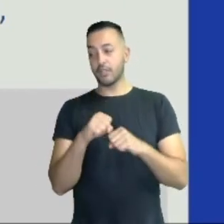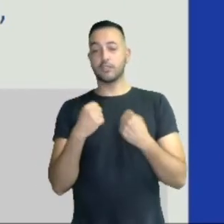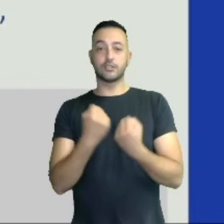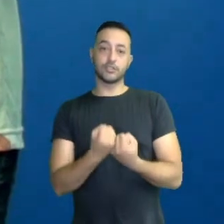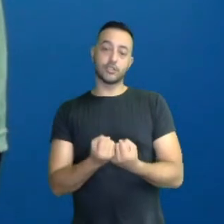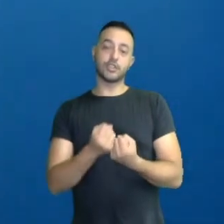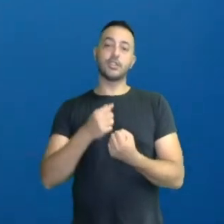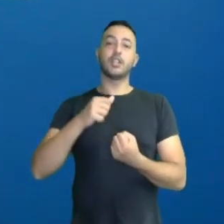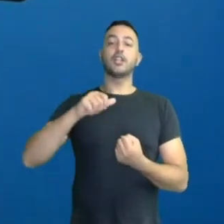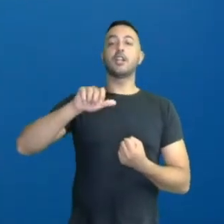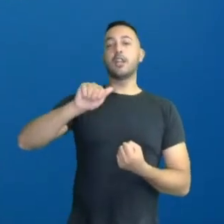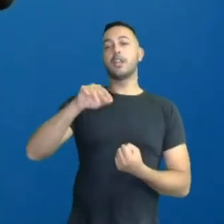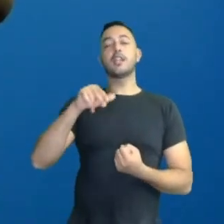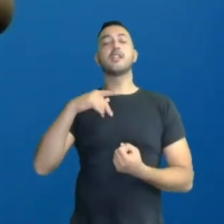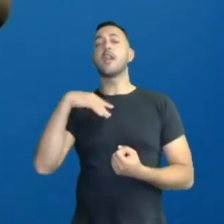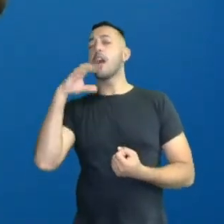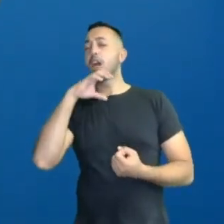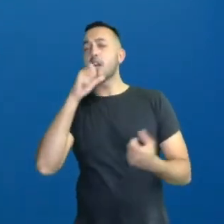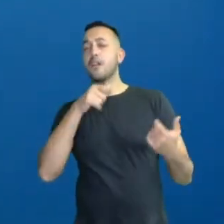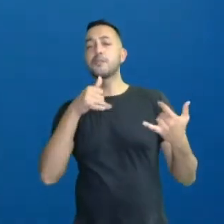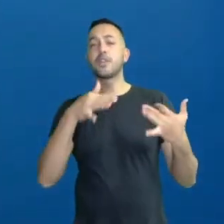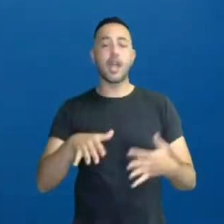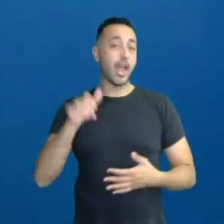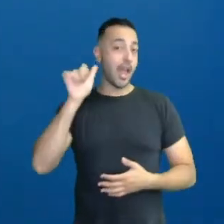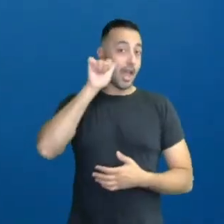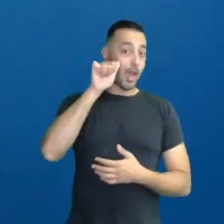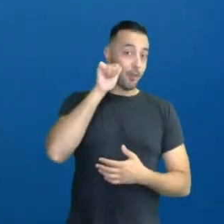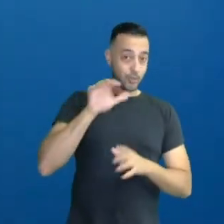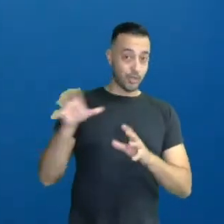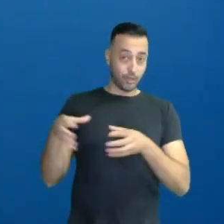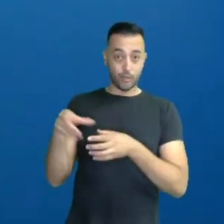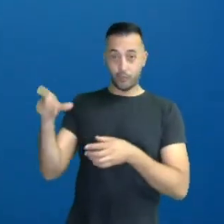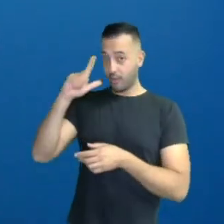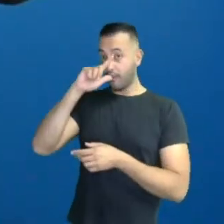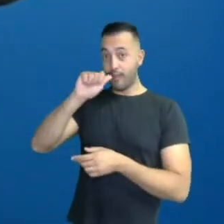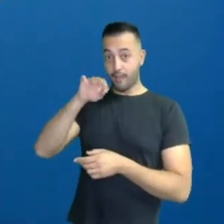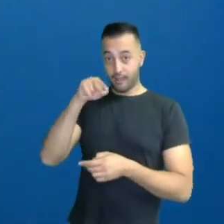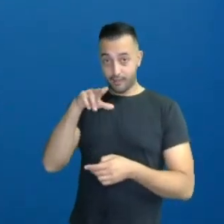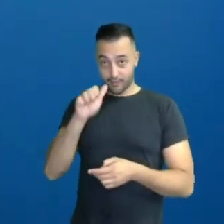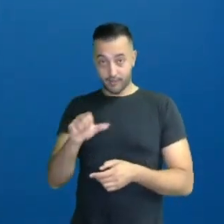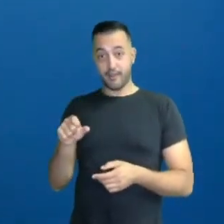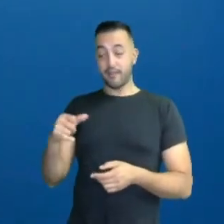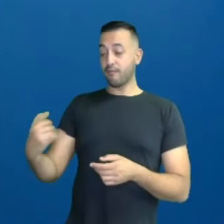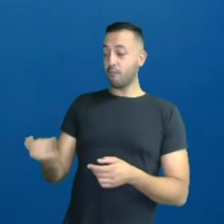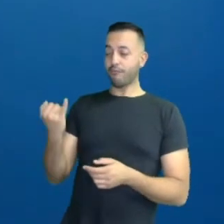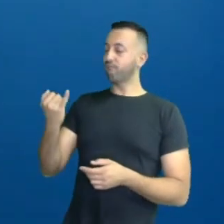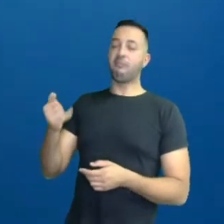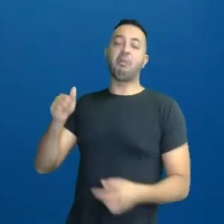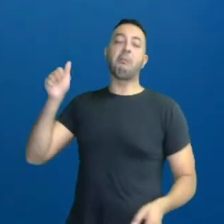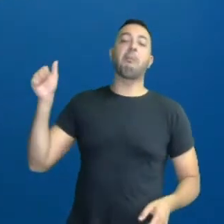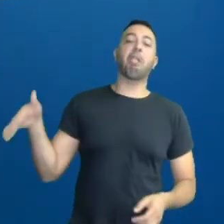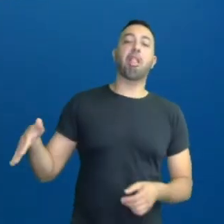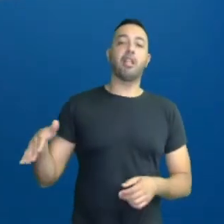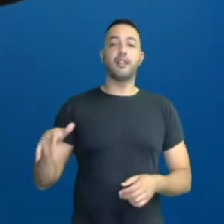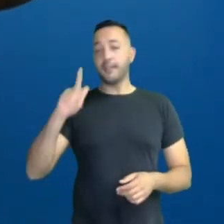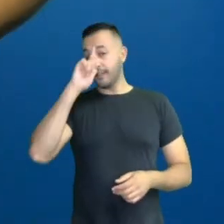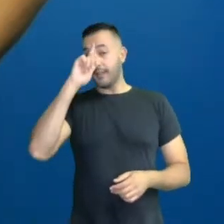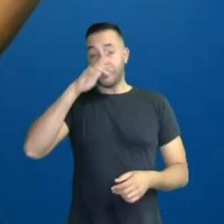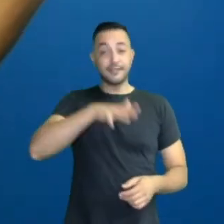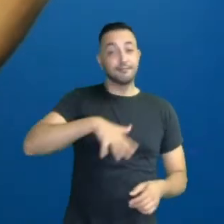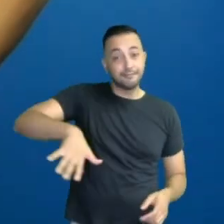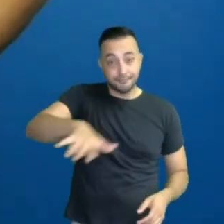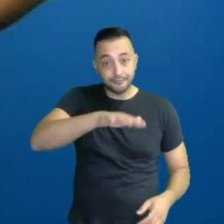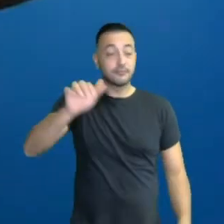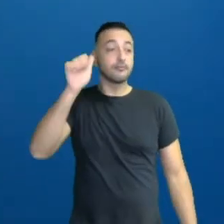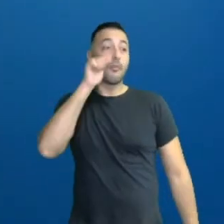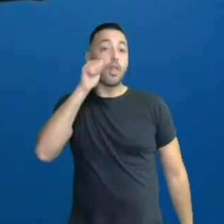ateniense. Rapidinho, a mulher na sociedade ateniense, ela não tinha nenhuma importância. Na Grécia como um todo, a mulher tinha um